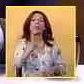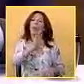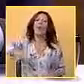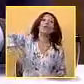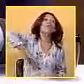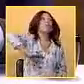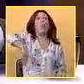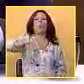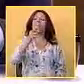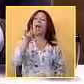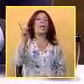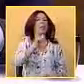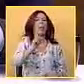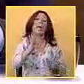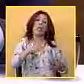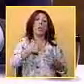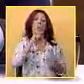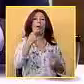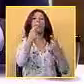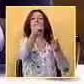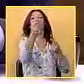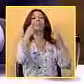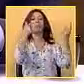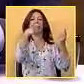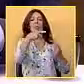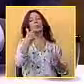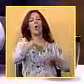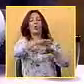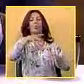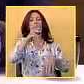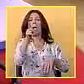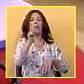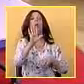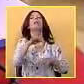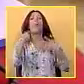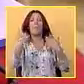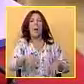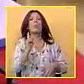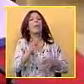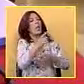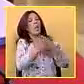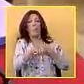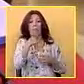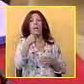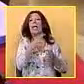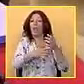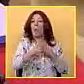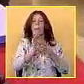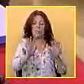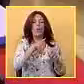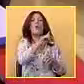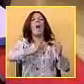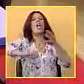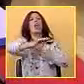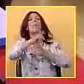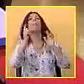das provas que nem tudo está mal é eu poder dizer nem tudo está mal. E o que é que está mal na Europa? E é da Europa que estamos a falar e